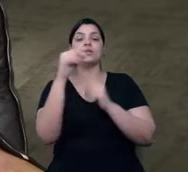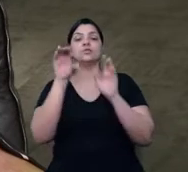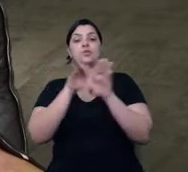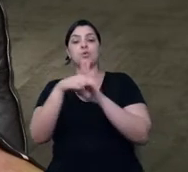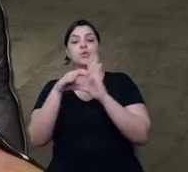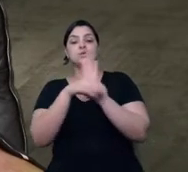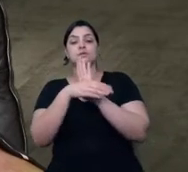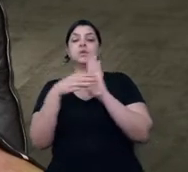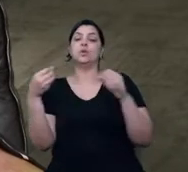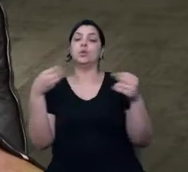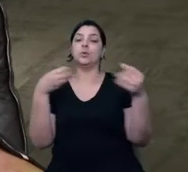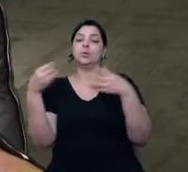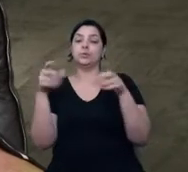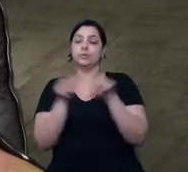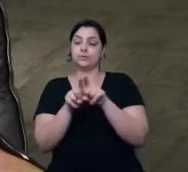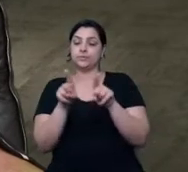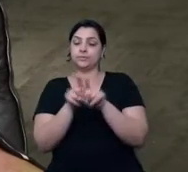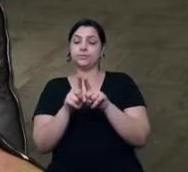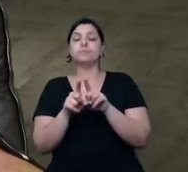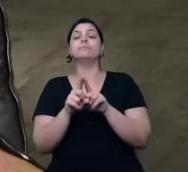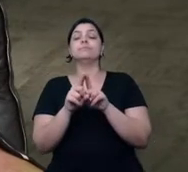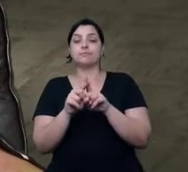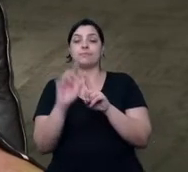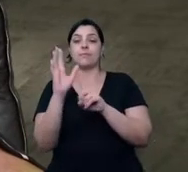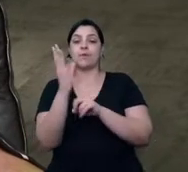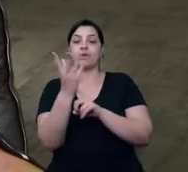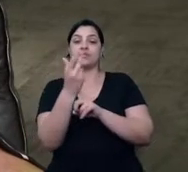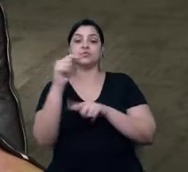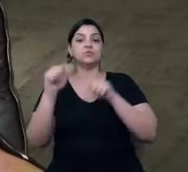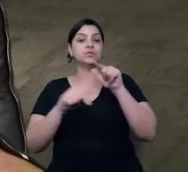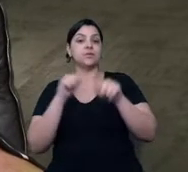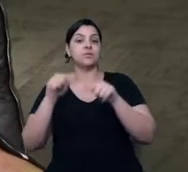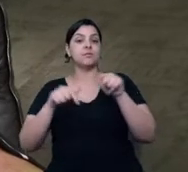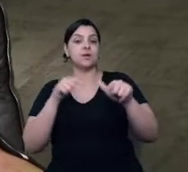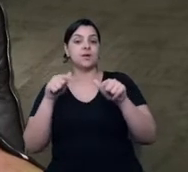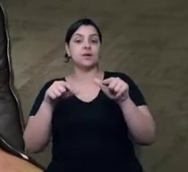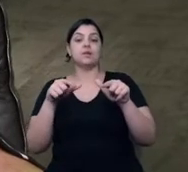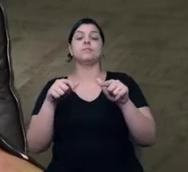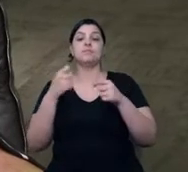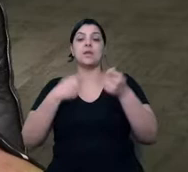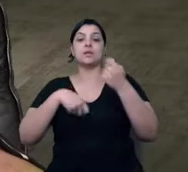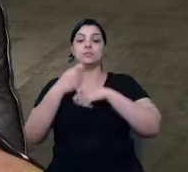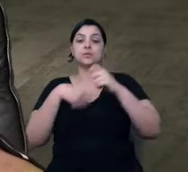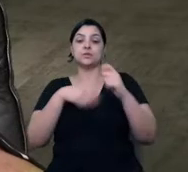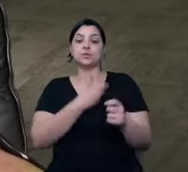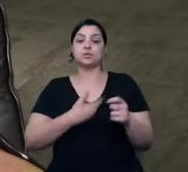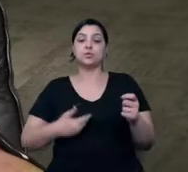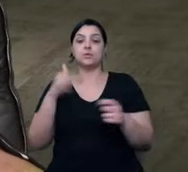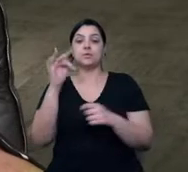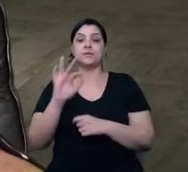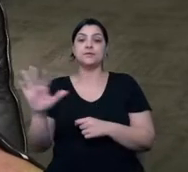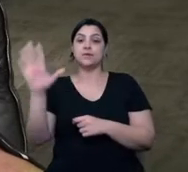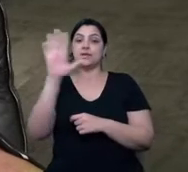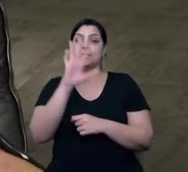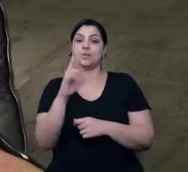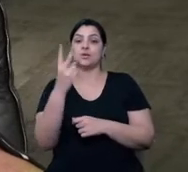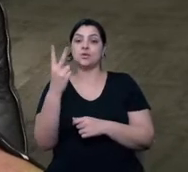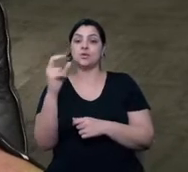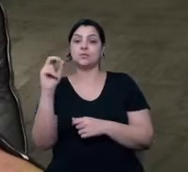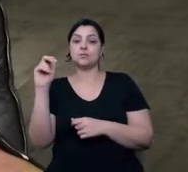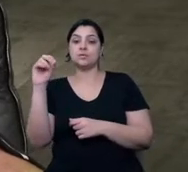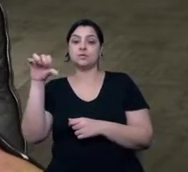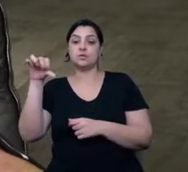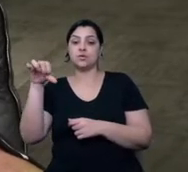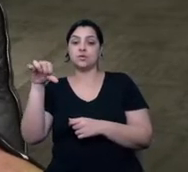contemporânea. Além de artista, atua como servidor na administração pública federal desde 2009 e